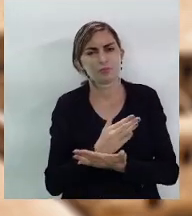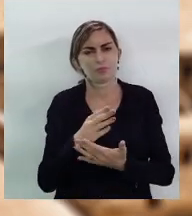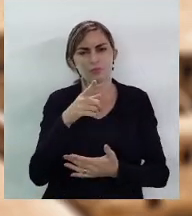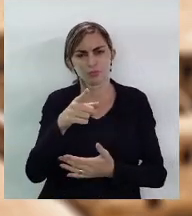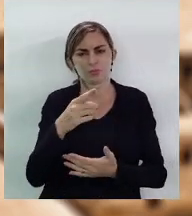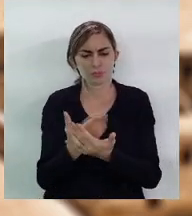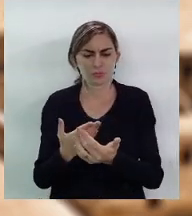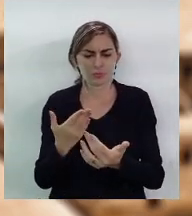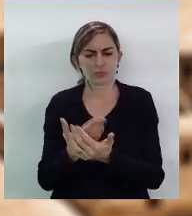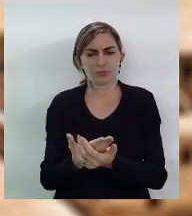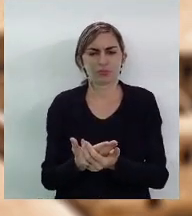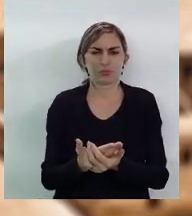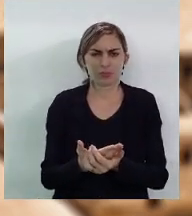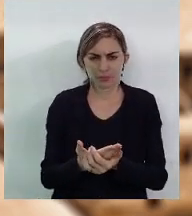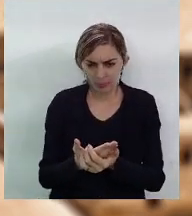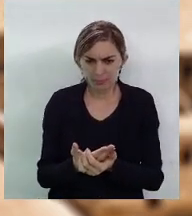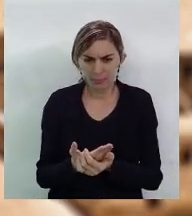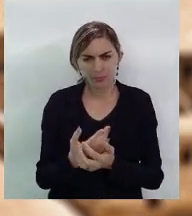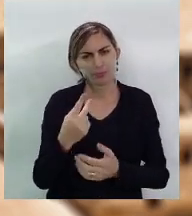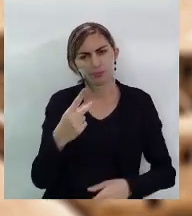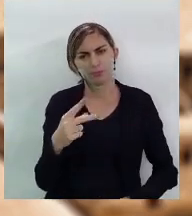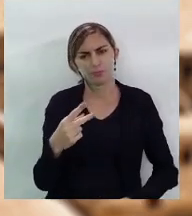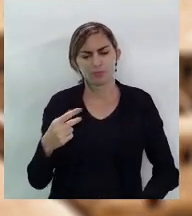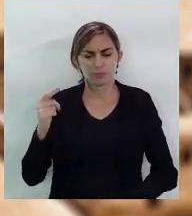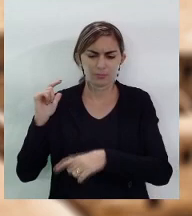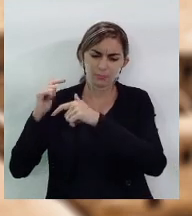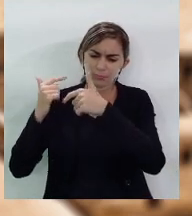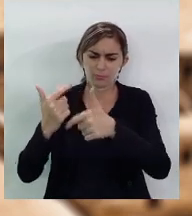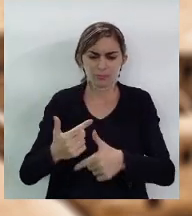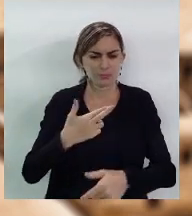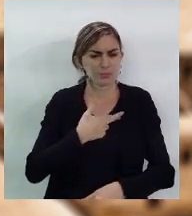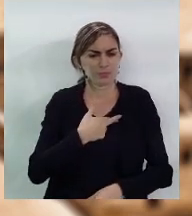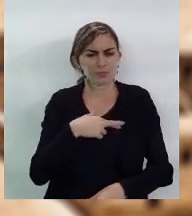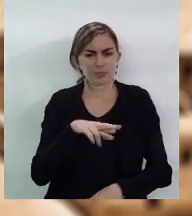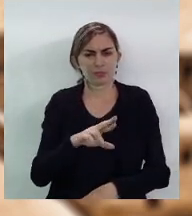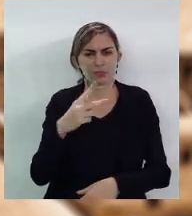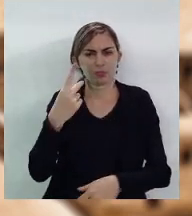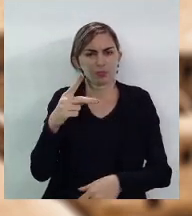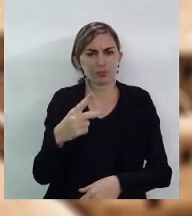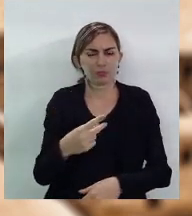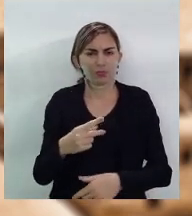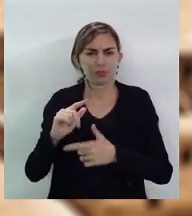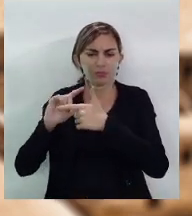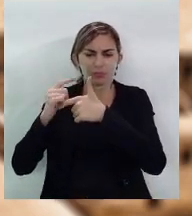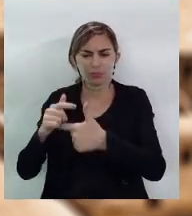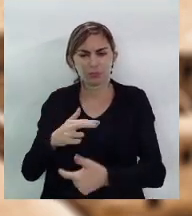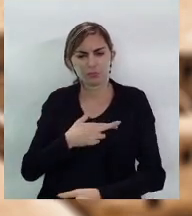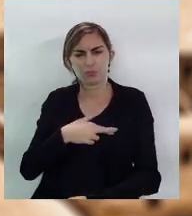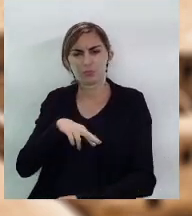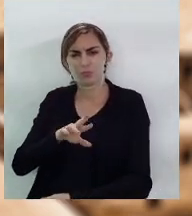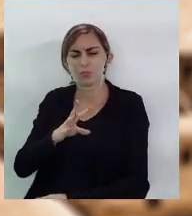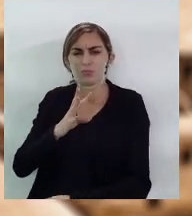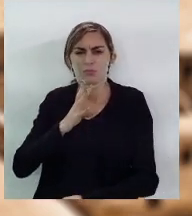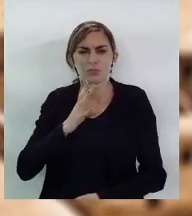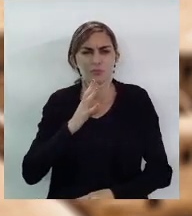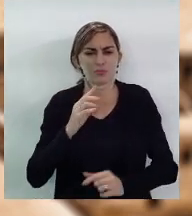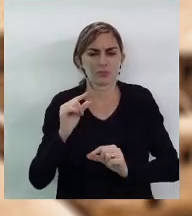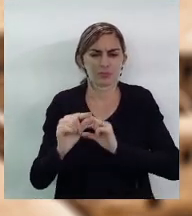você estudar, certo? Essa tradição religiosa, estudar a sua tradição religiosa, conhecer